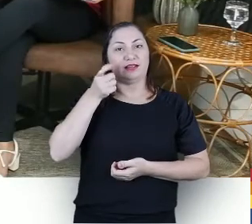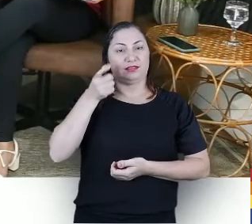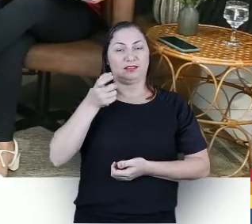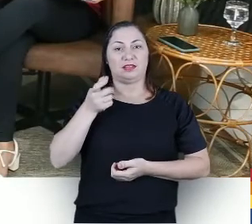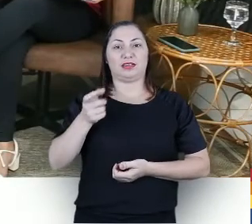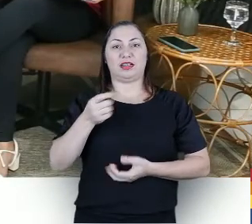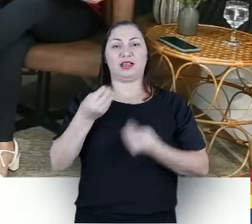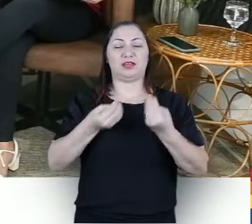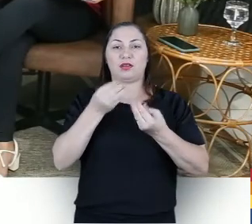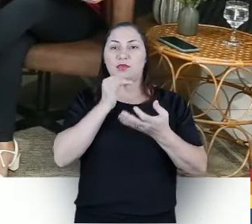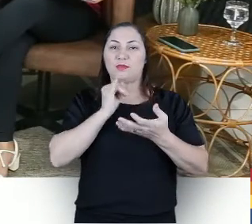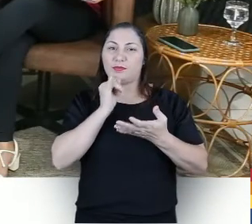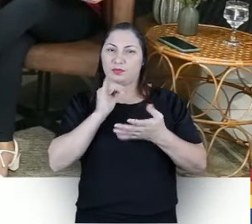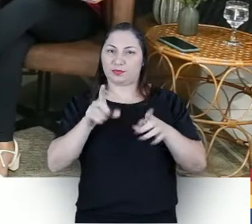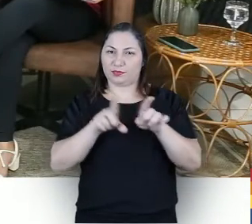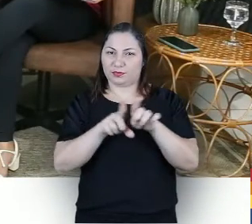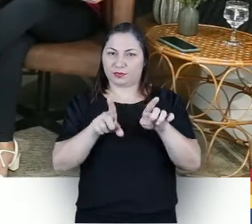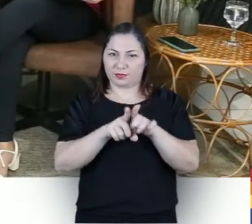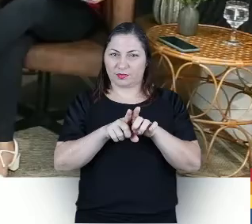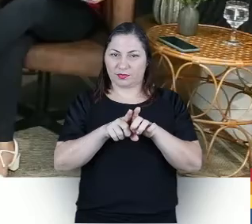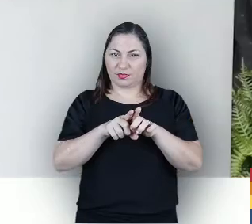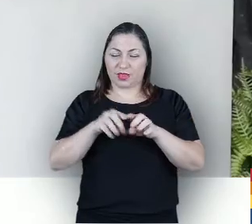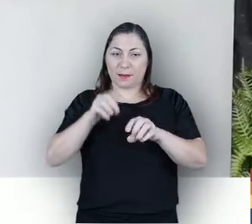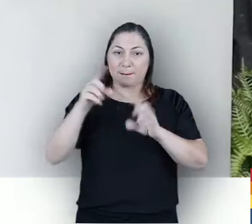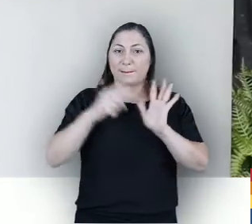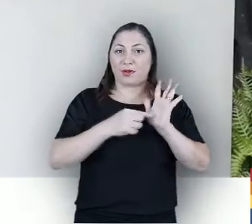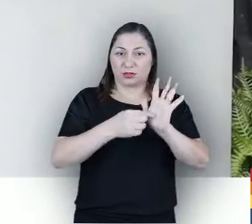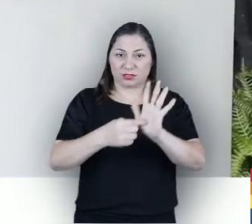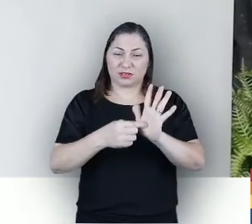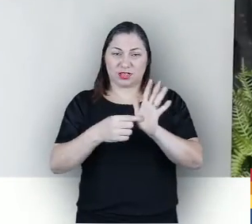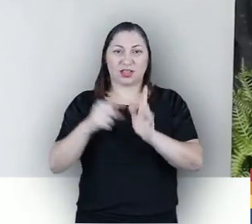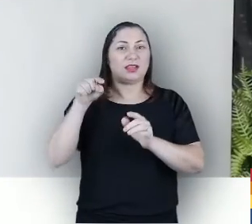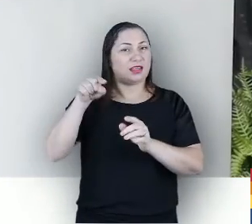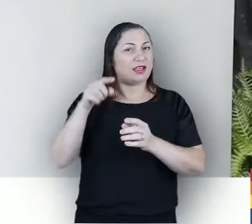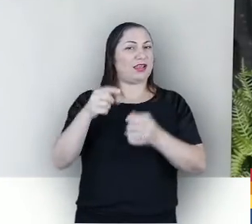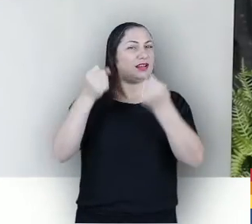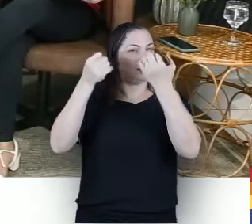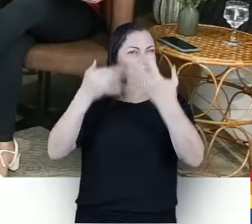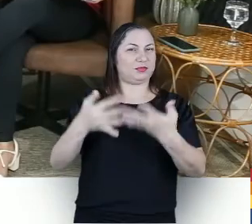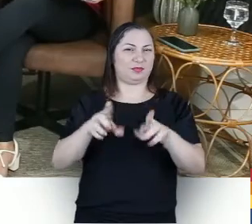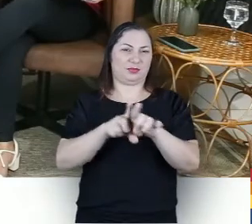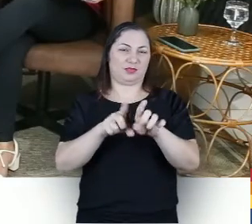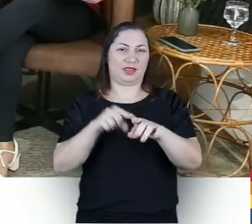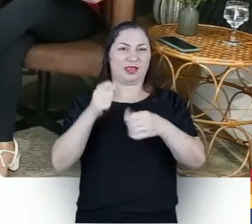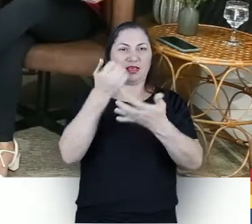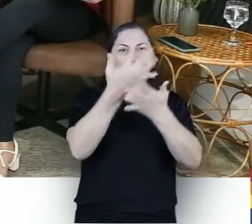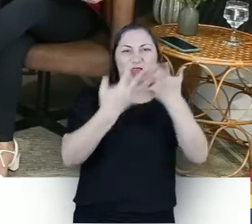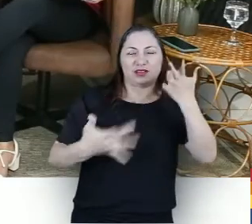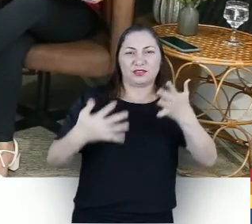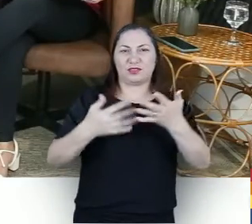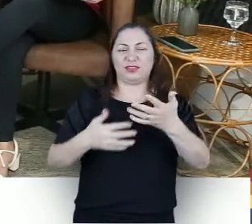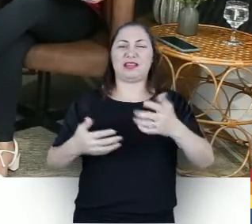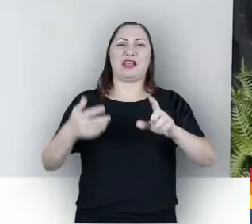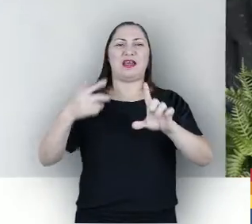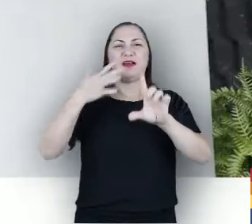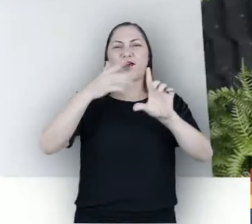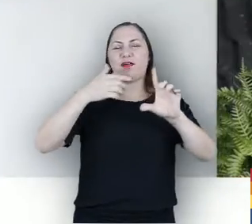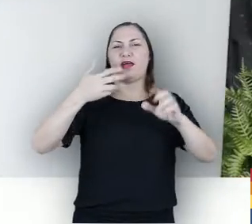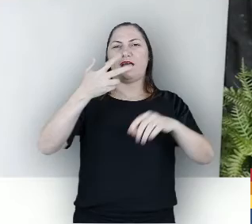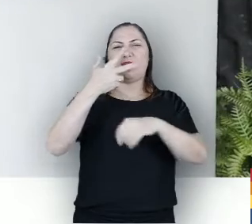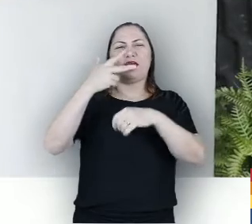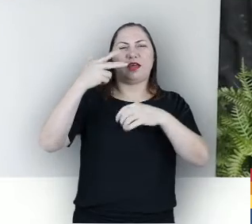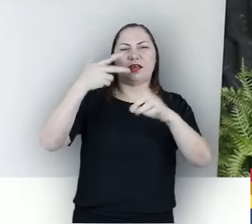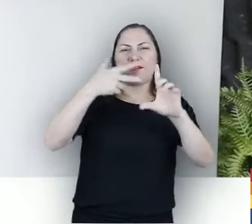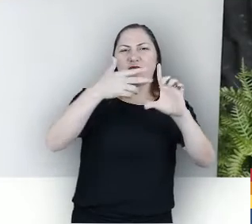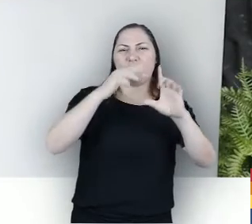falei. Existem desafios, mas são muitas possibilidades. A gente vai ter que sair da zona de conforto para poder fazer acontecer. É